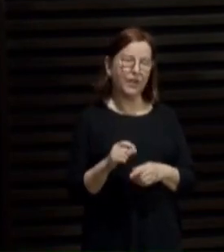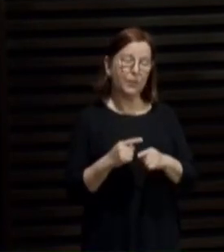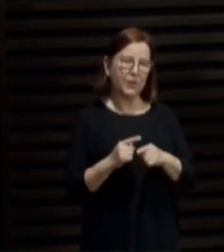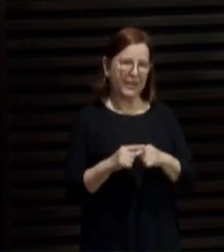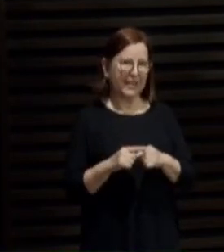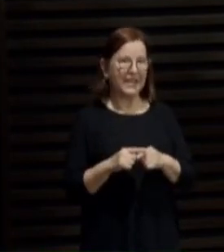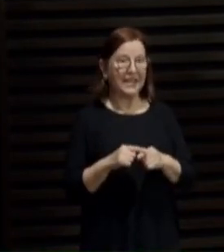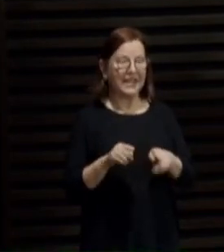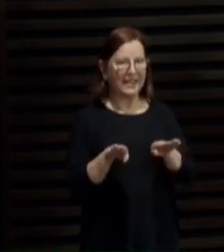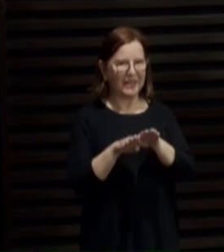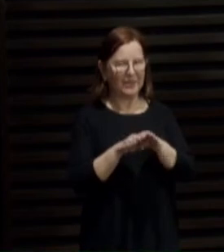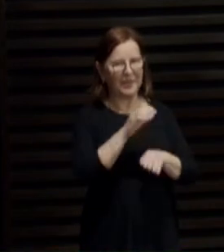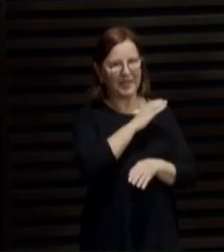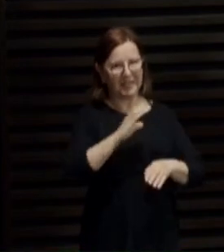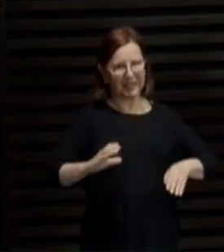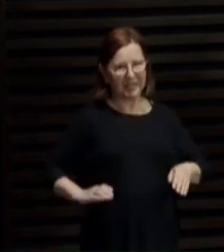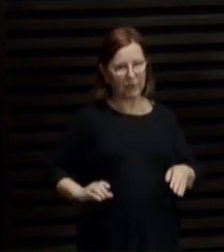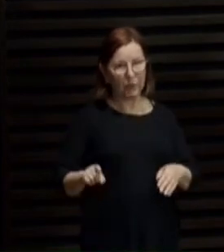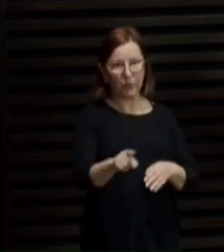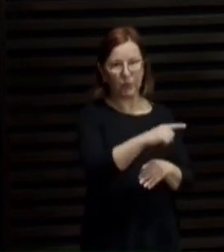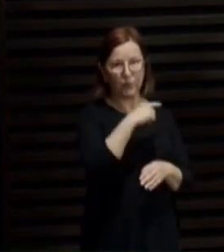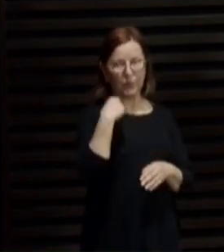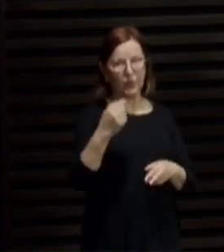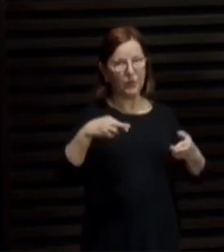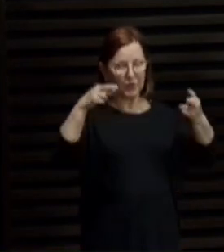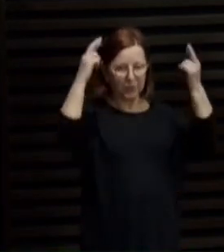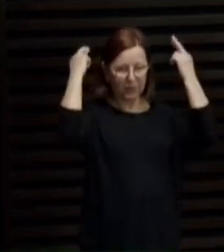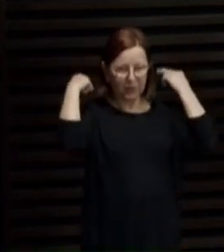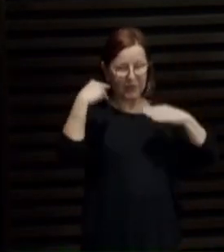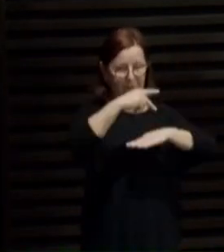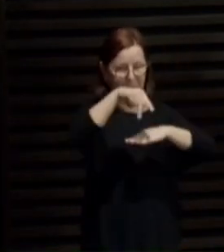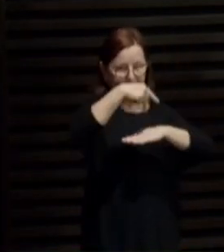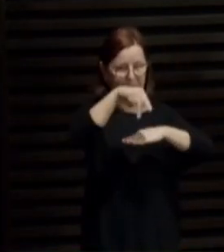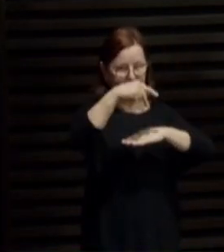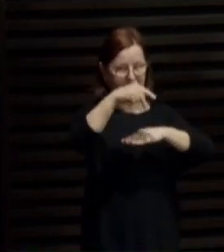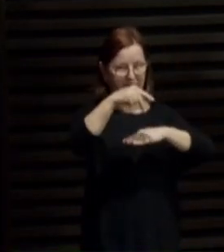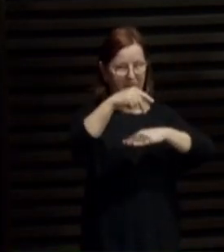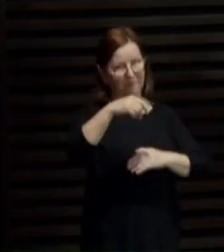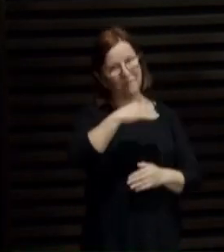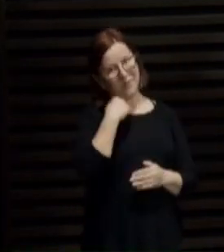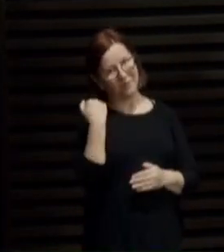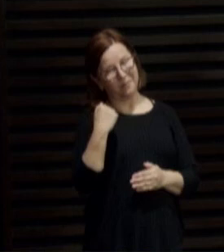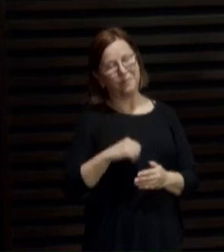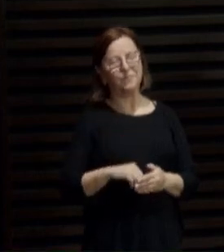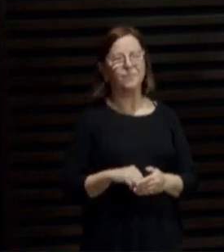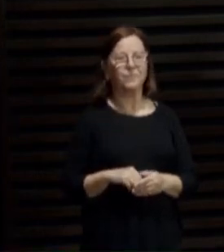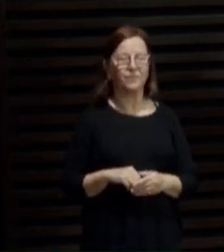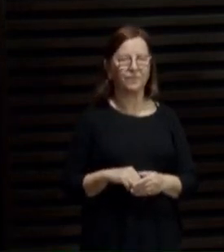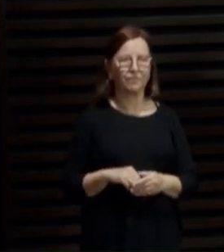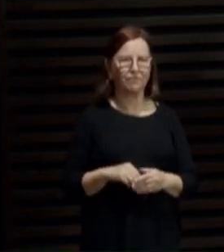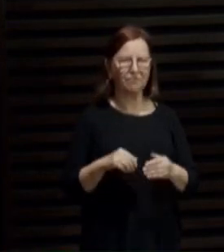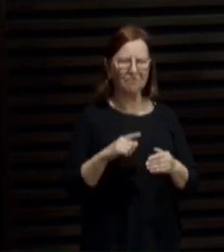Cristo, nosso Cordeiro Pascal, foi imolado. Havia na igreja de Corinto um